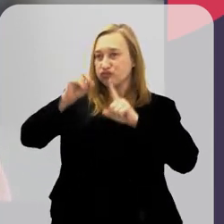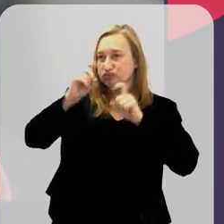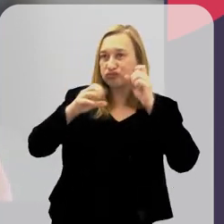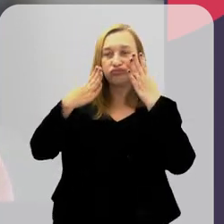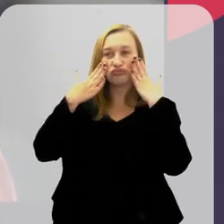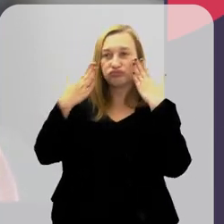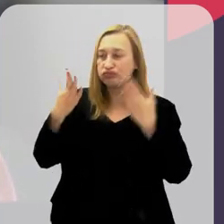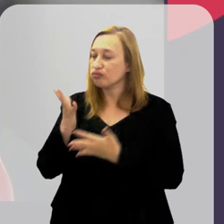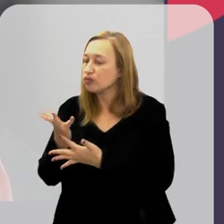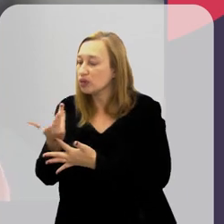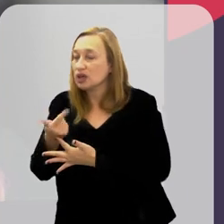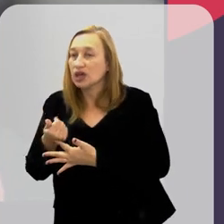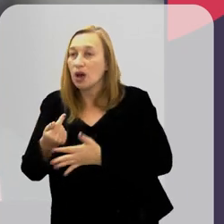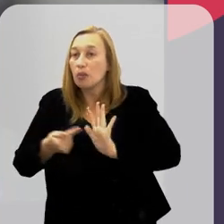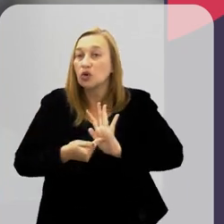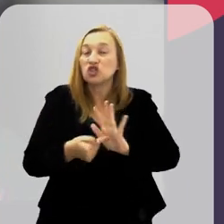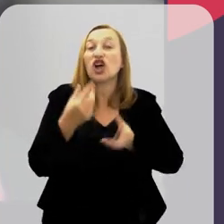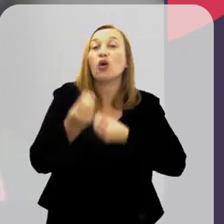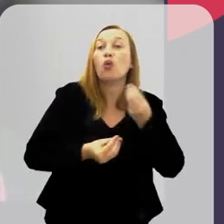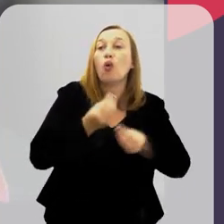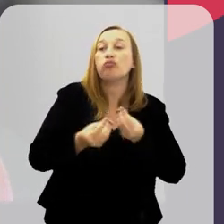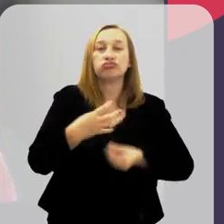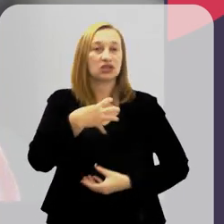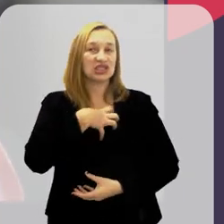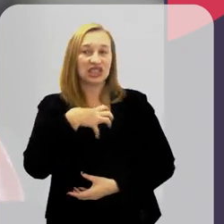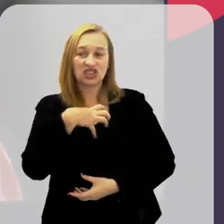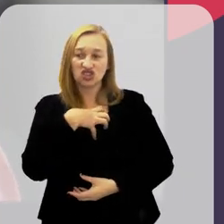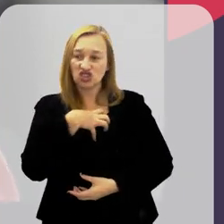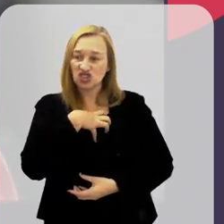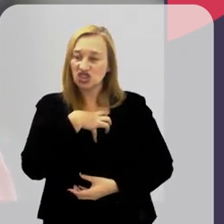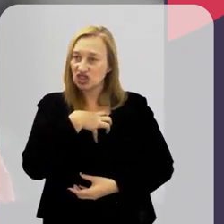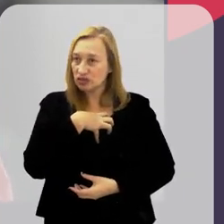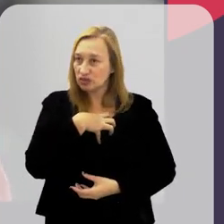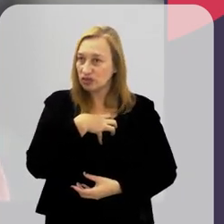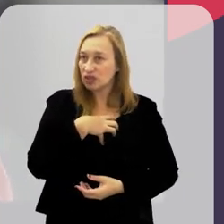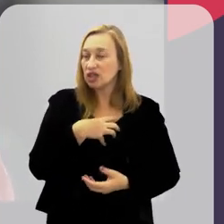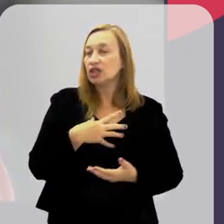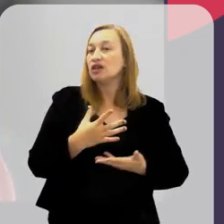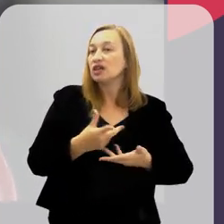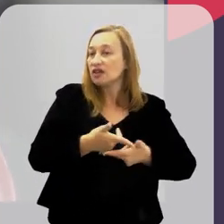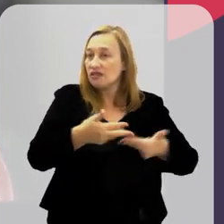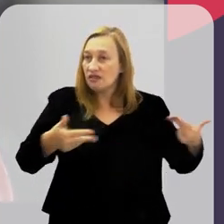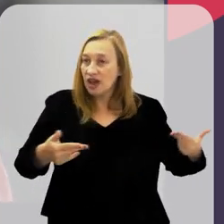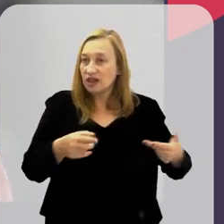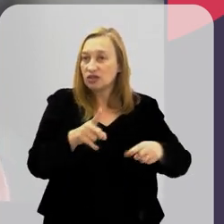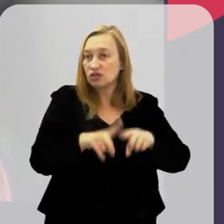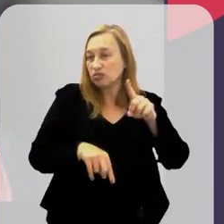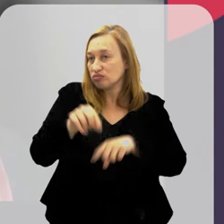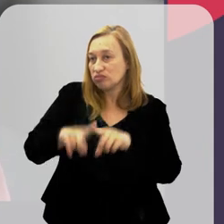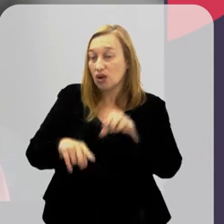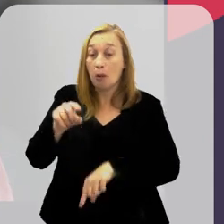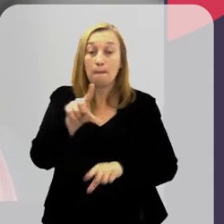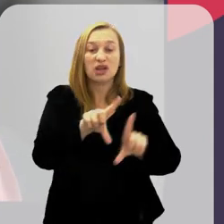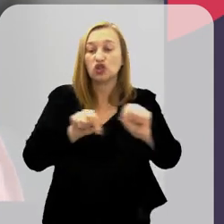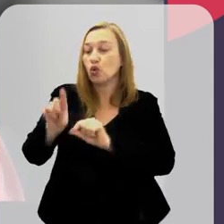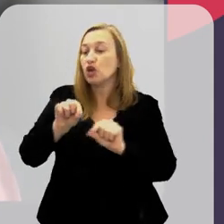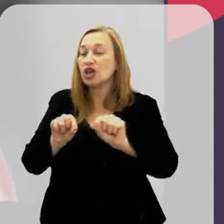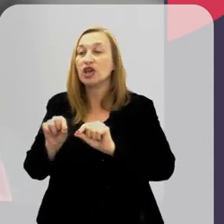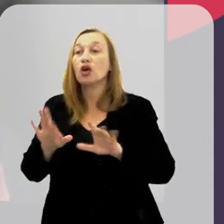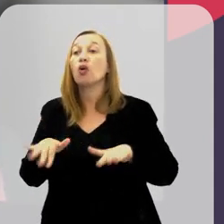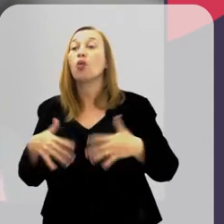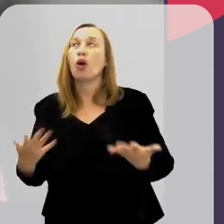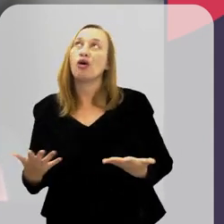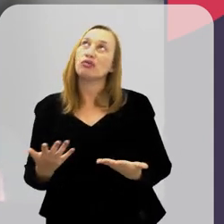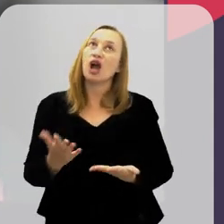forma artística sobre como eles se sentiam. Então, a gente deu vários materiais para que eles pudessem escolher como é que eles iam fazer. A